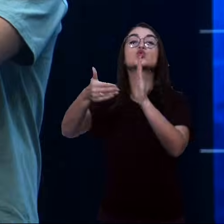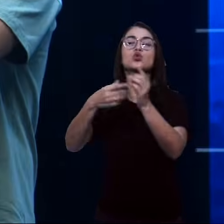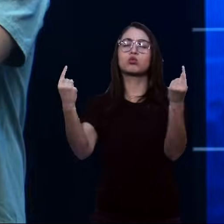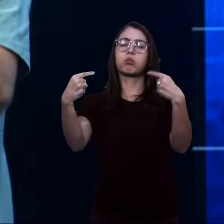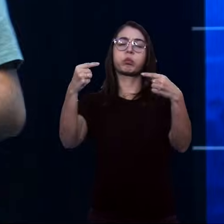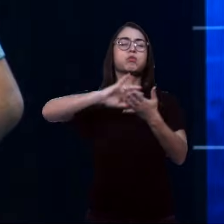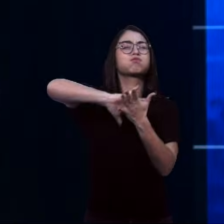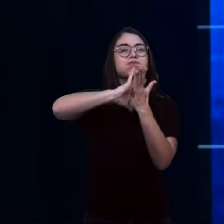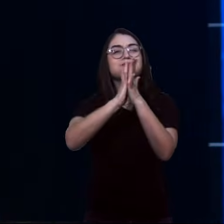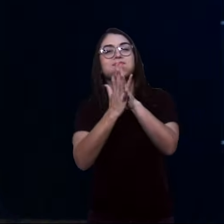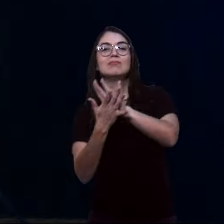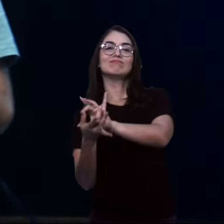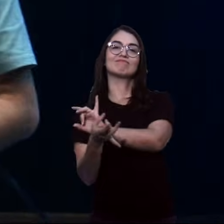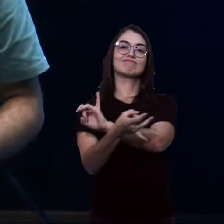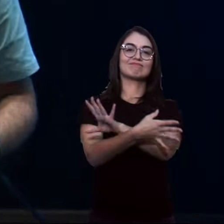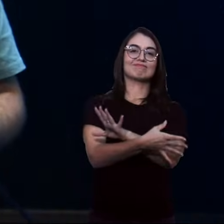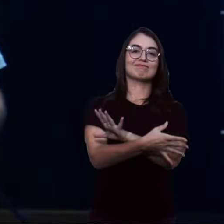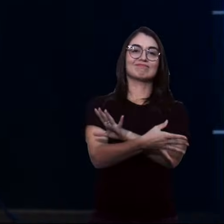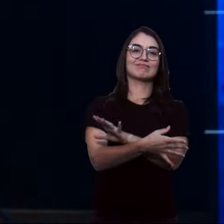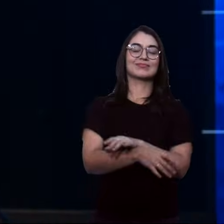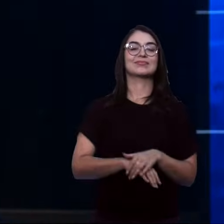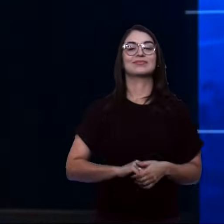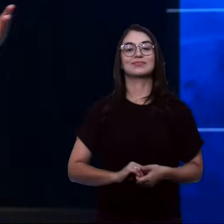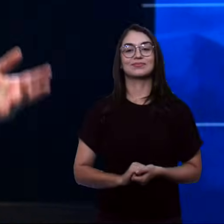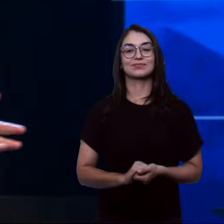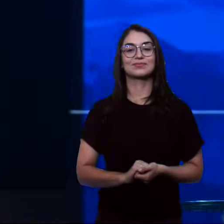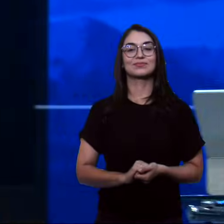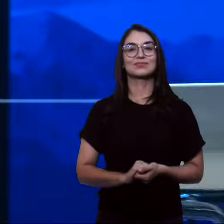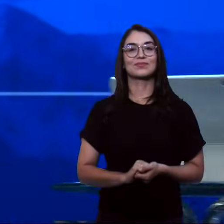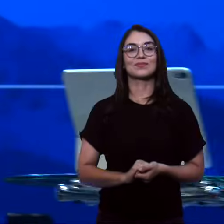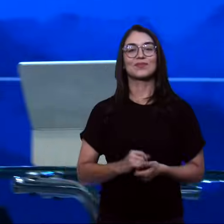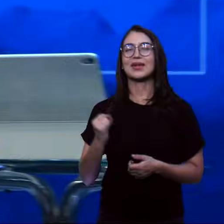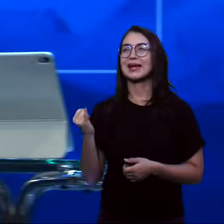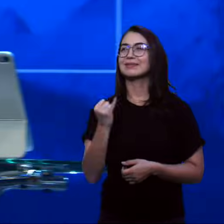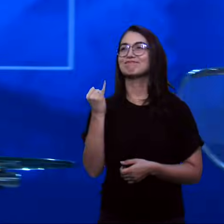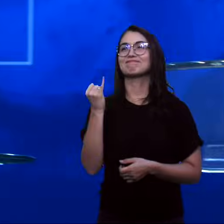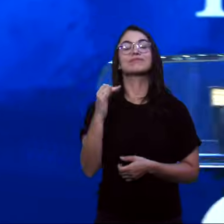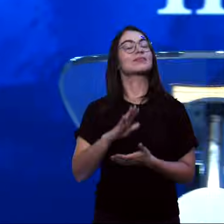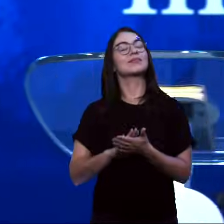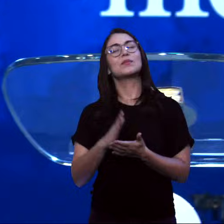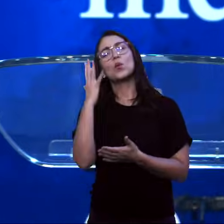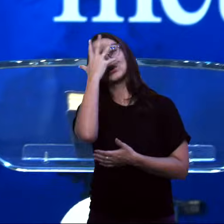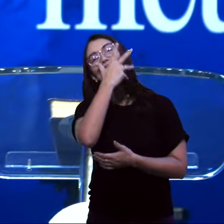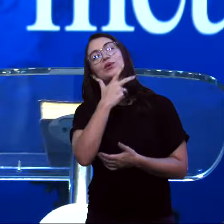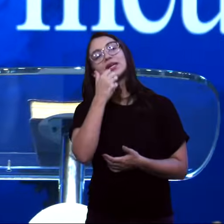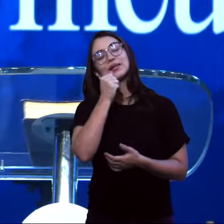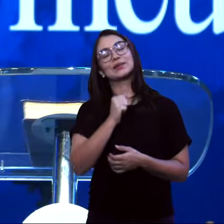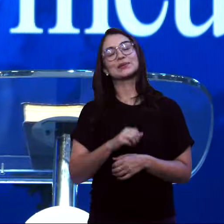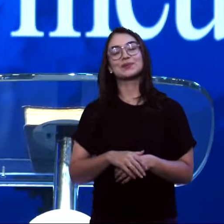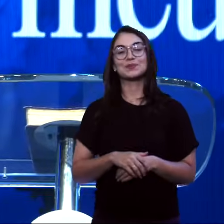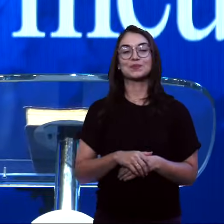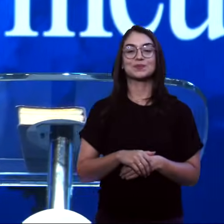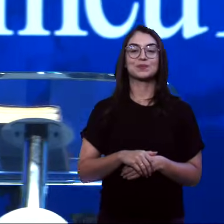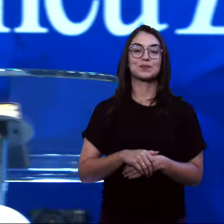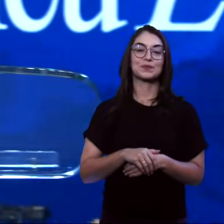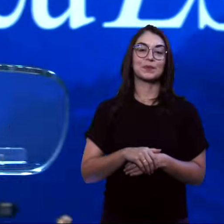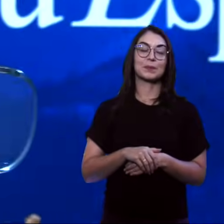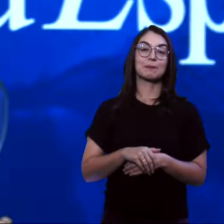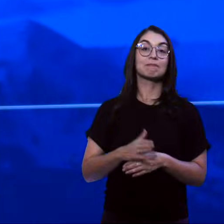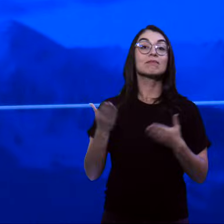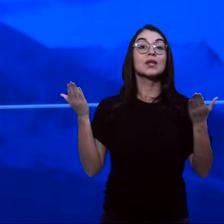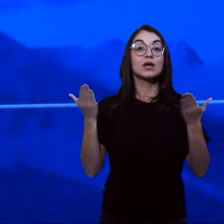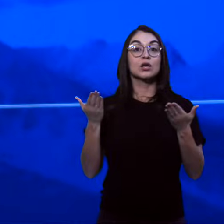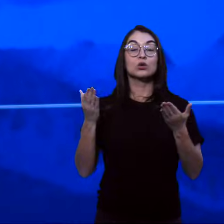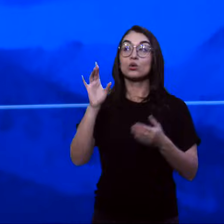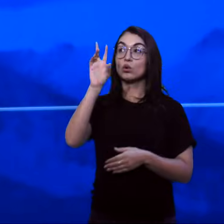de você vão se derreter. É muito bonita essa mensagem. E hoje o Senhor está te